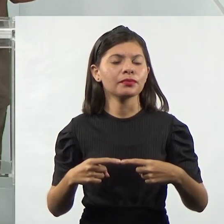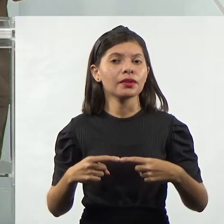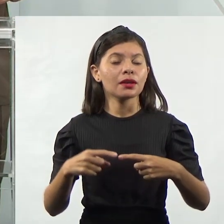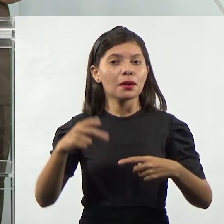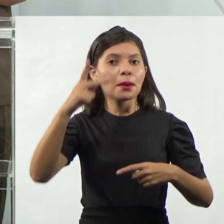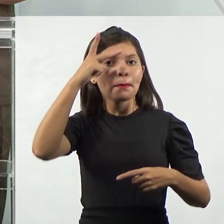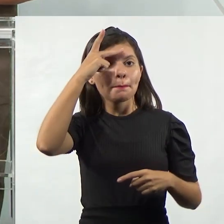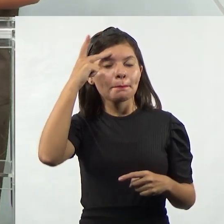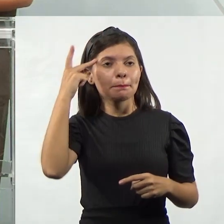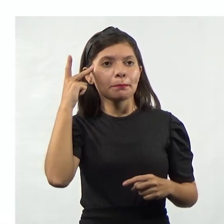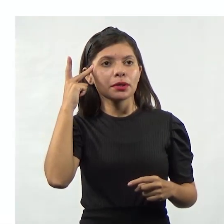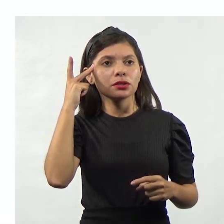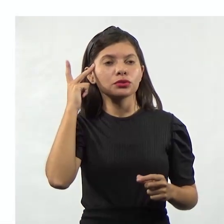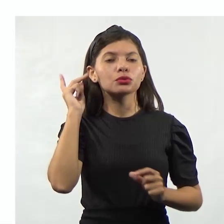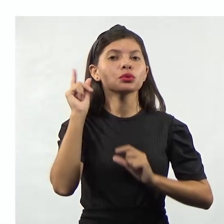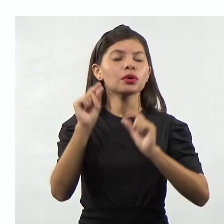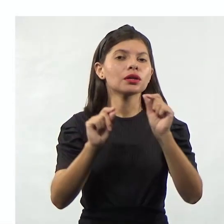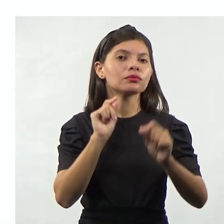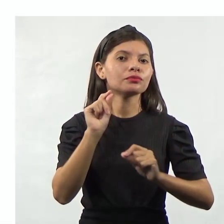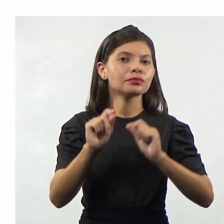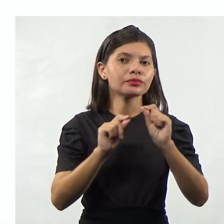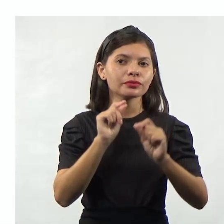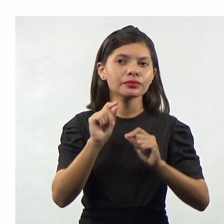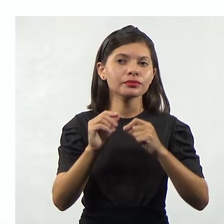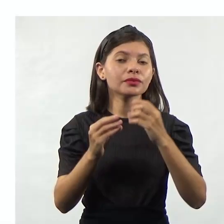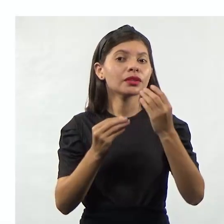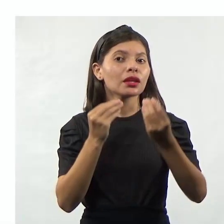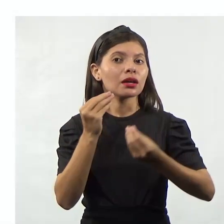Então, tem que ser uma pessoa, olha aqui no slide,